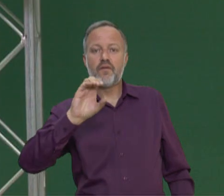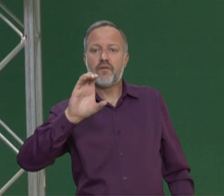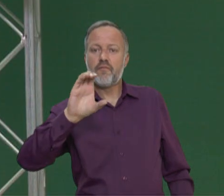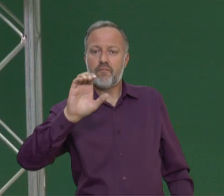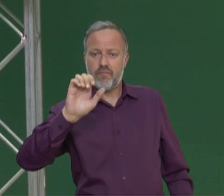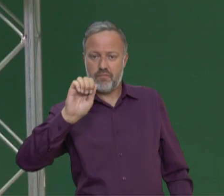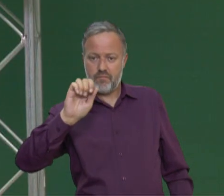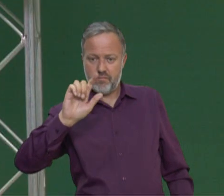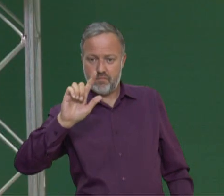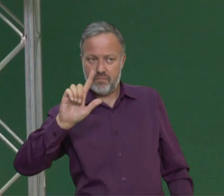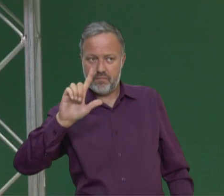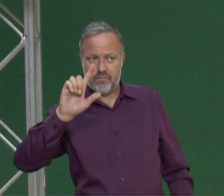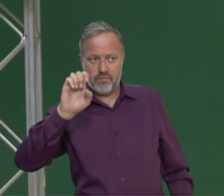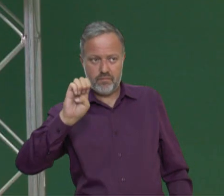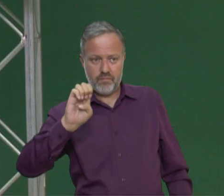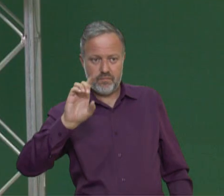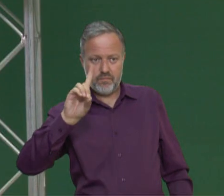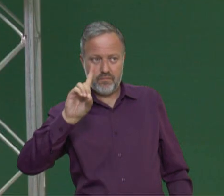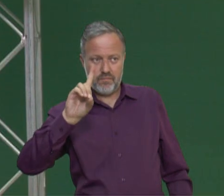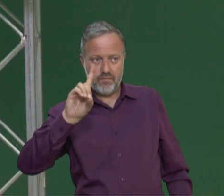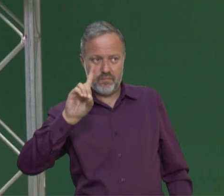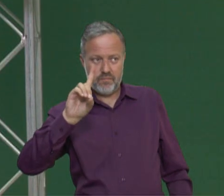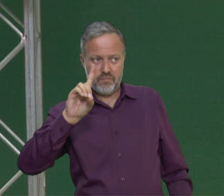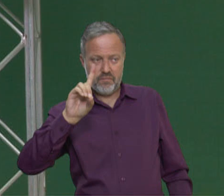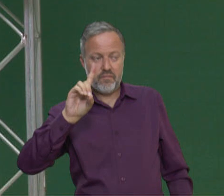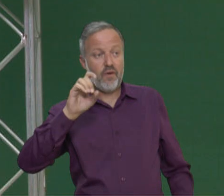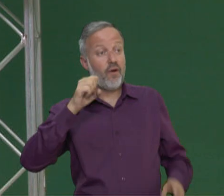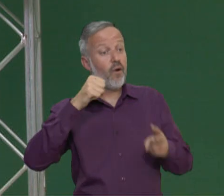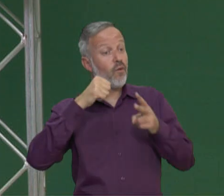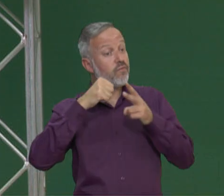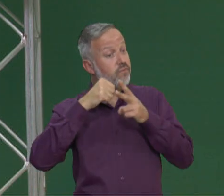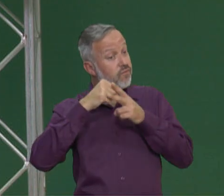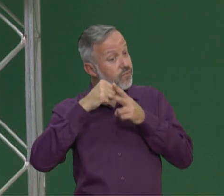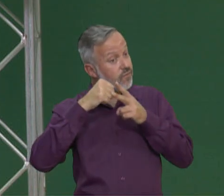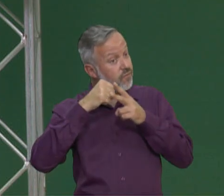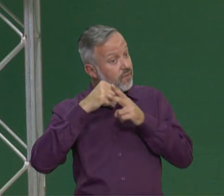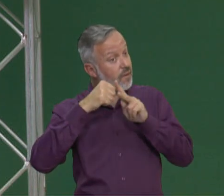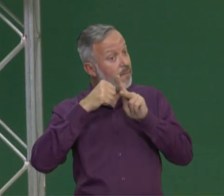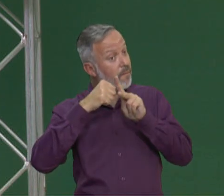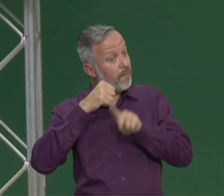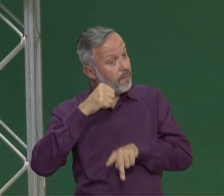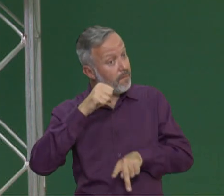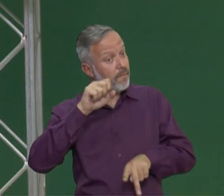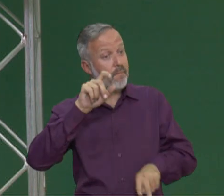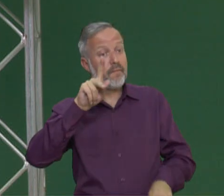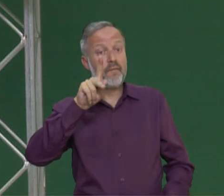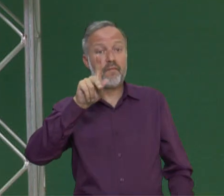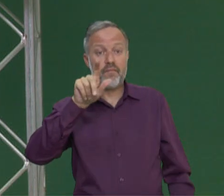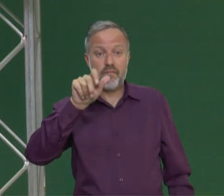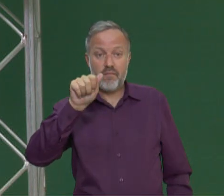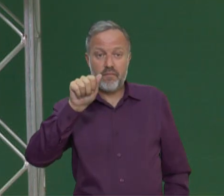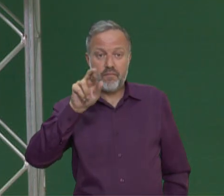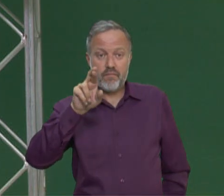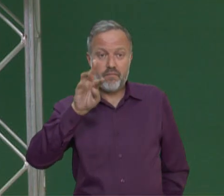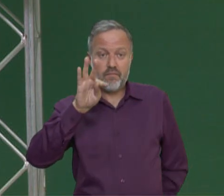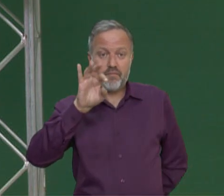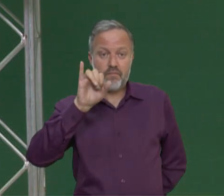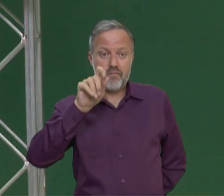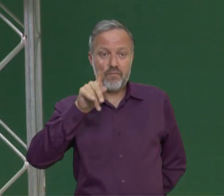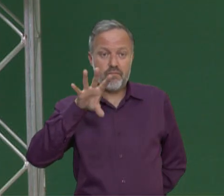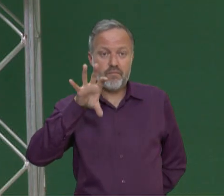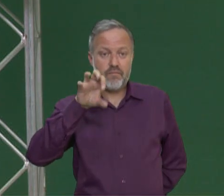verbo principal tem que estar no particípio. Você tinha chamado ou você tinha ligado